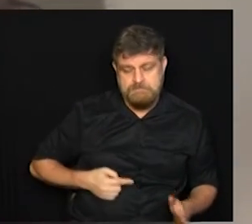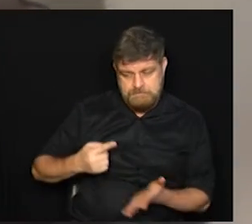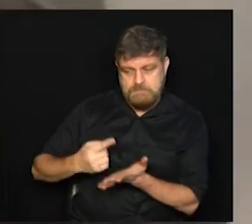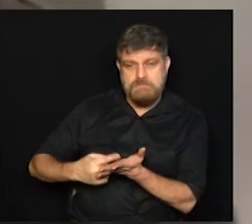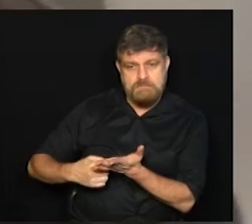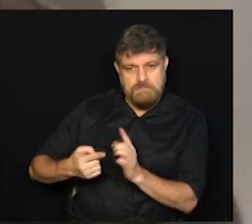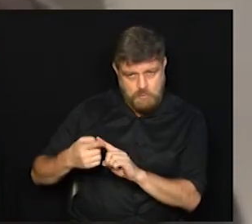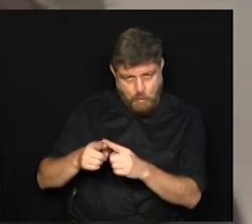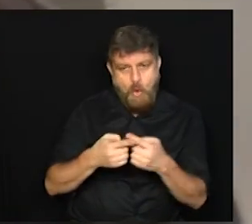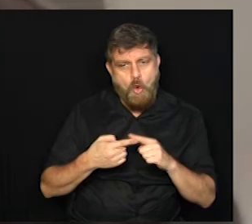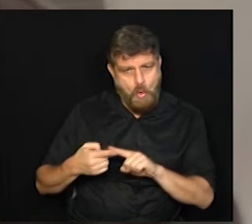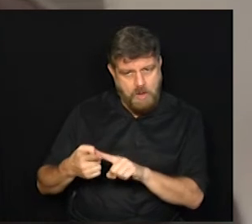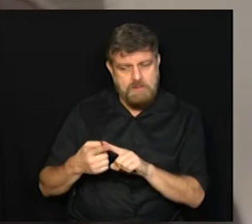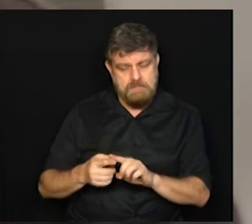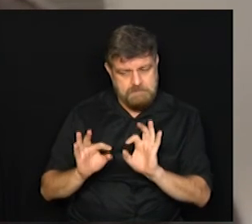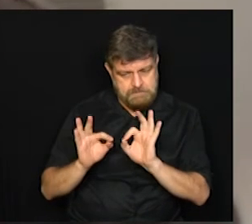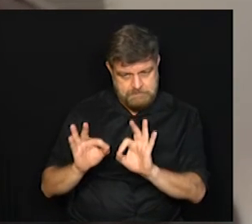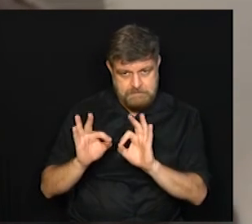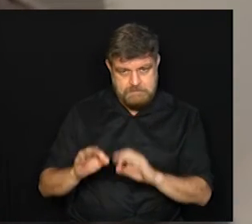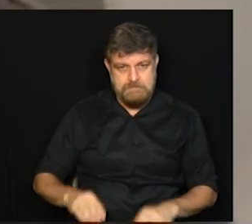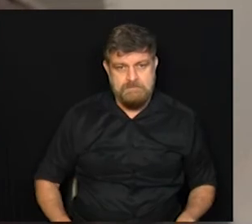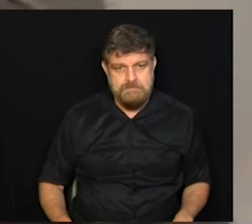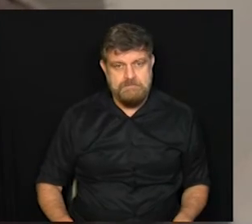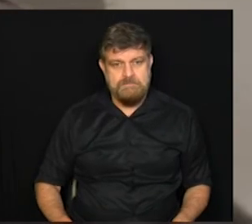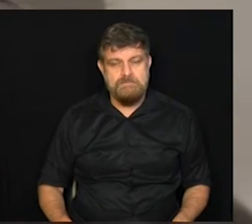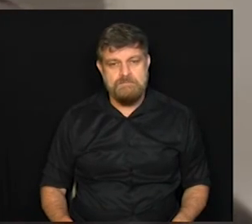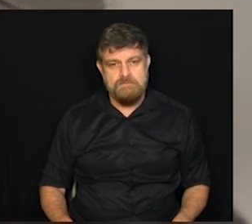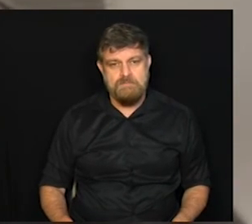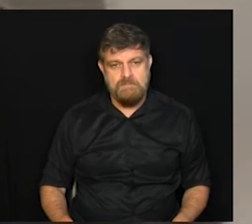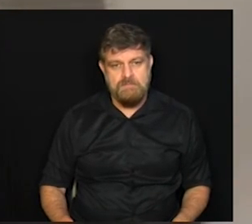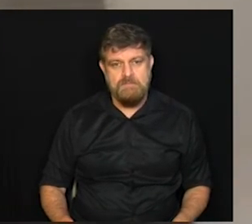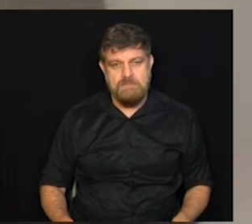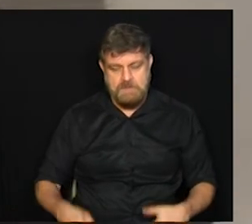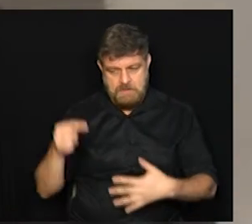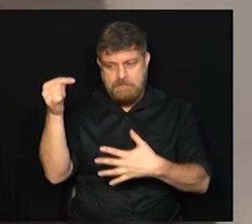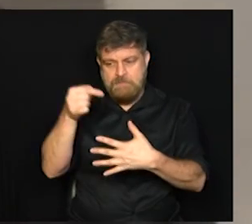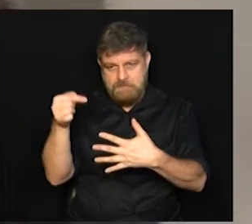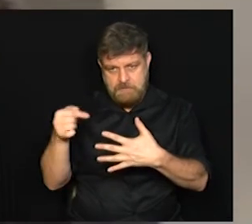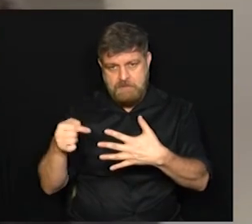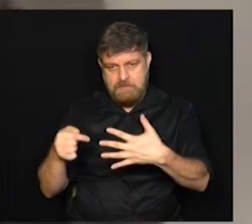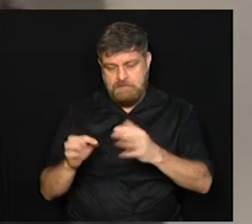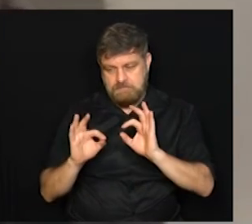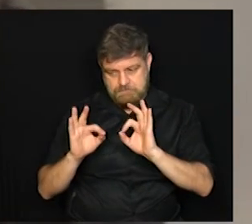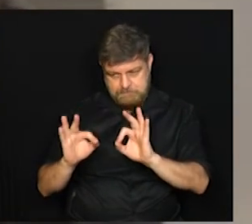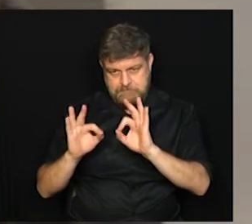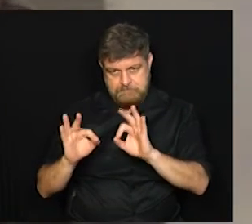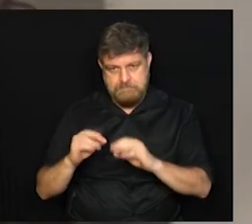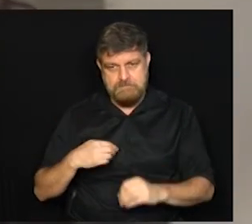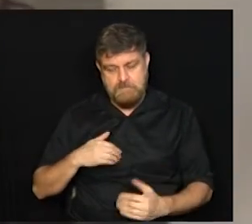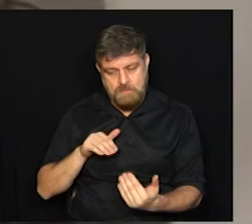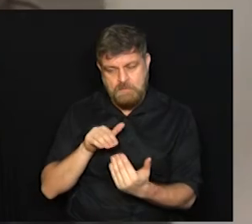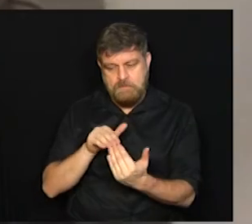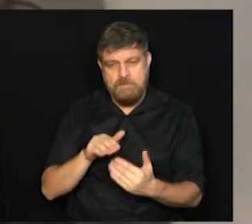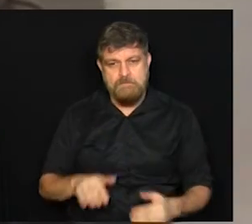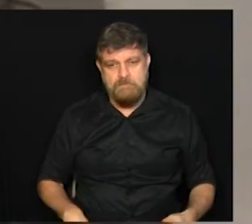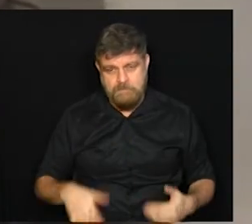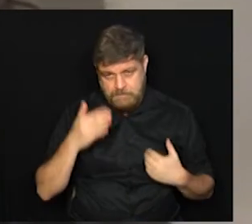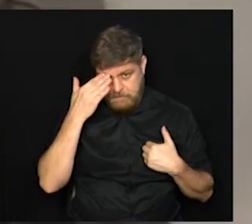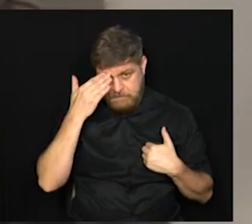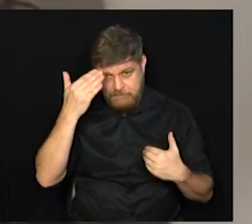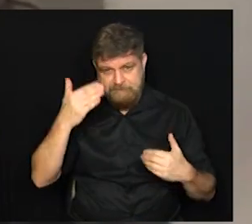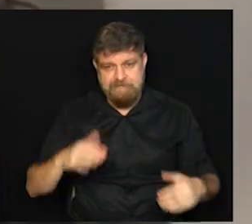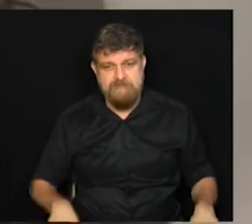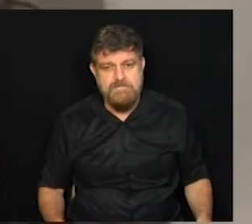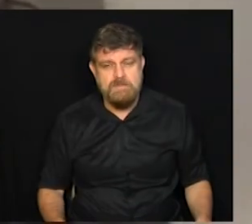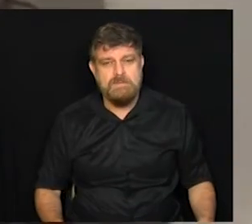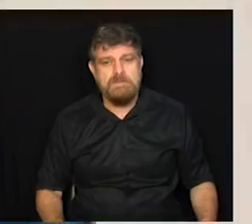Ana, e assine embaixo aí a sua relação de procedimentos. Obrigado. Ok.